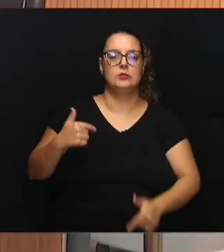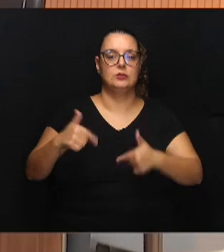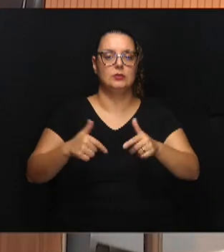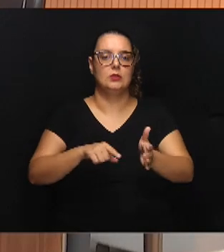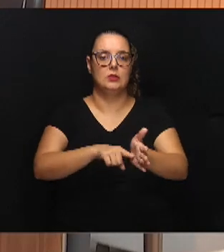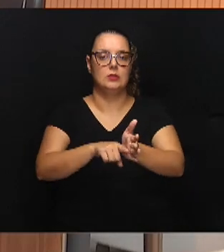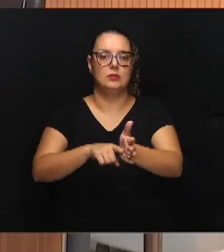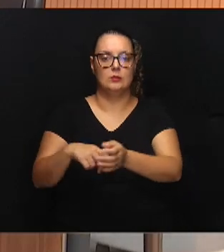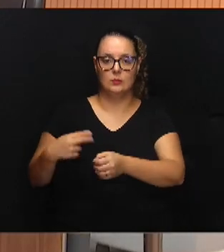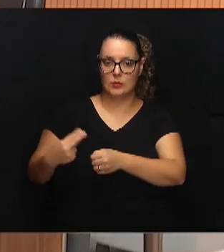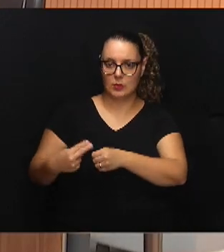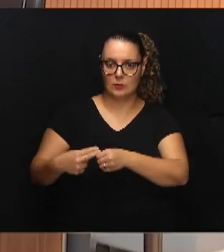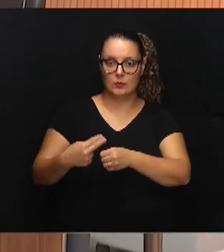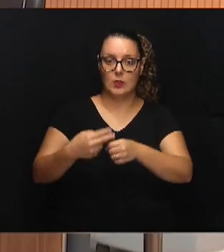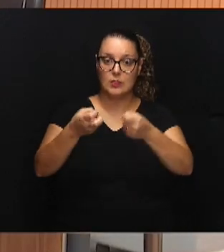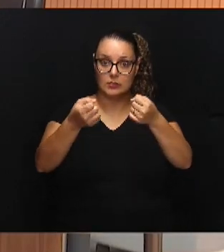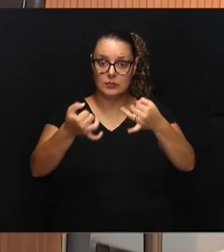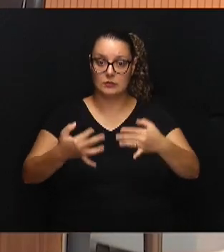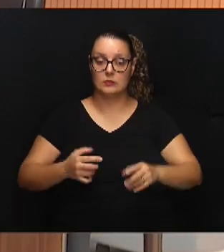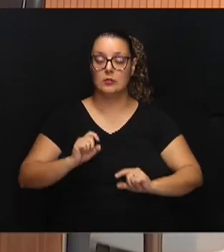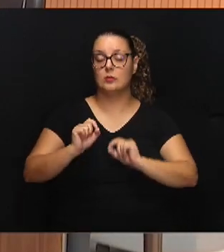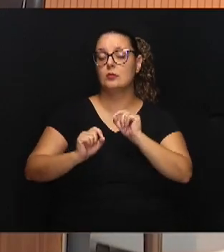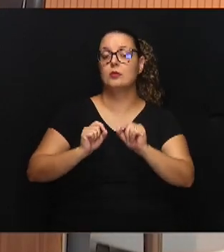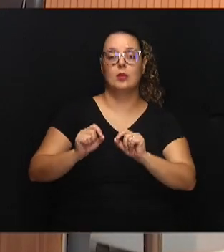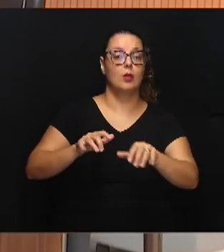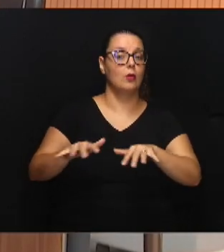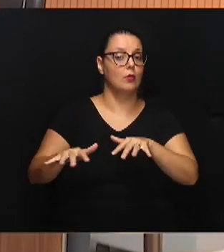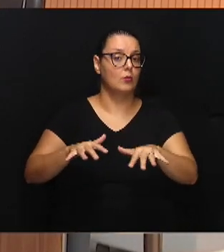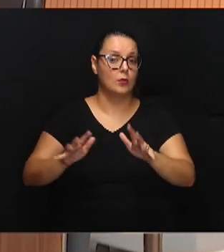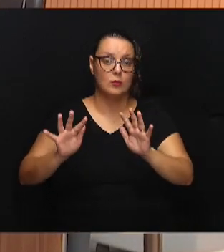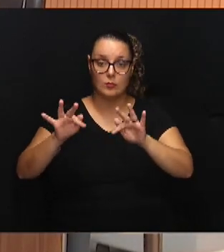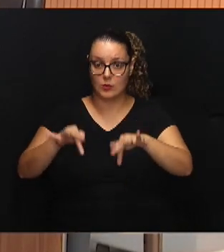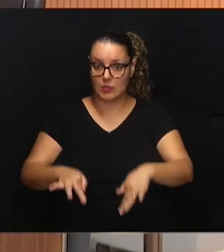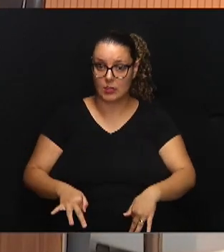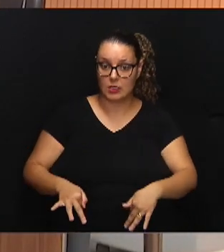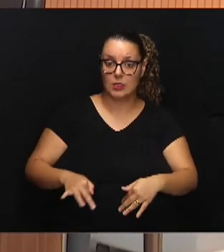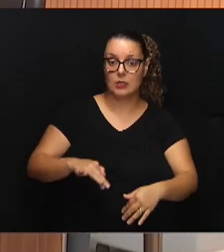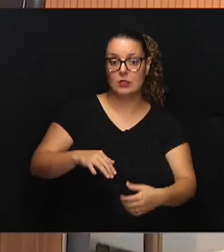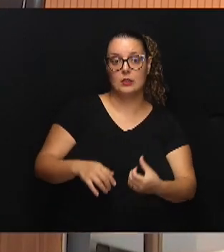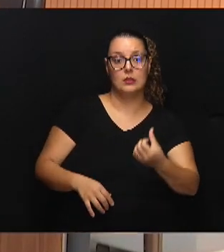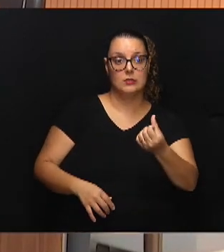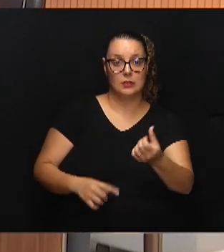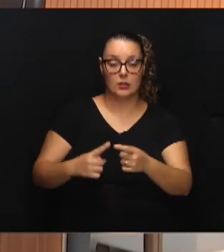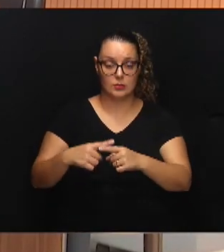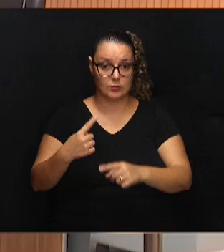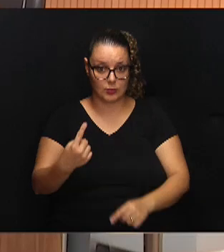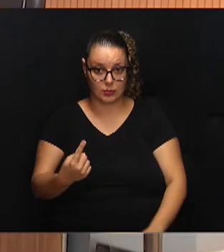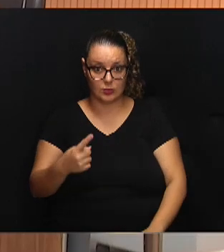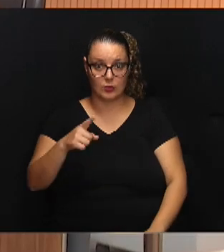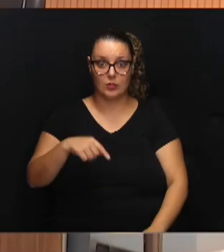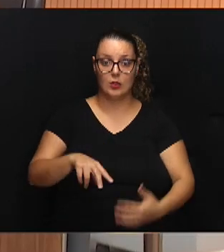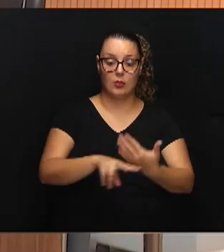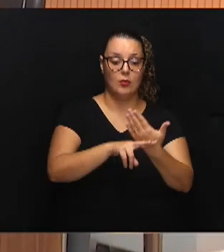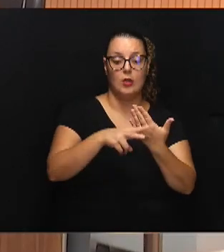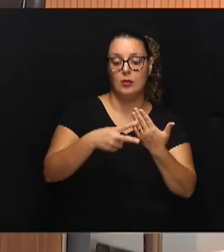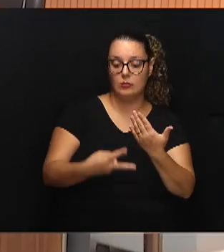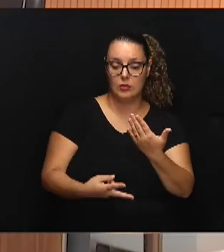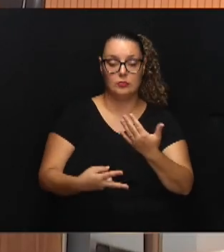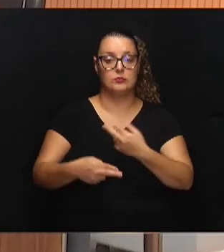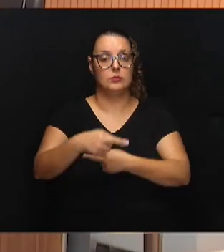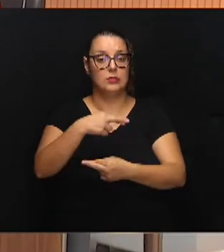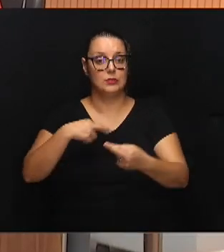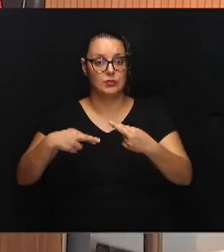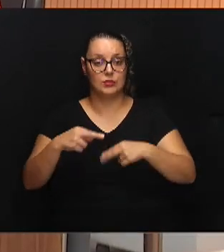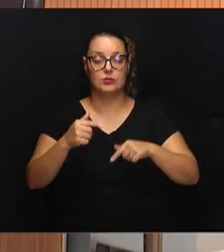da Unicamp explicou que o movimento pelo fim da escala 6x1 é um reflexo das relações